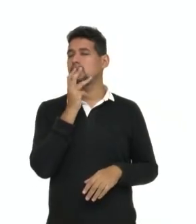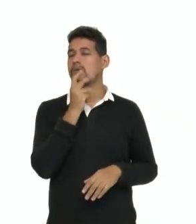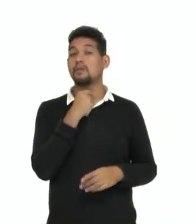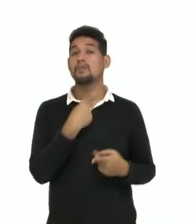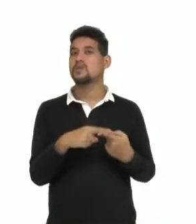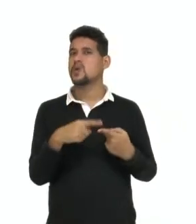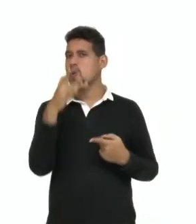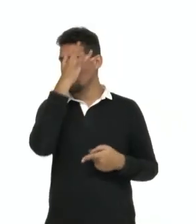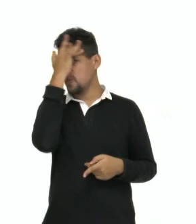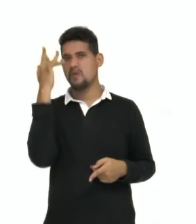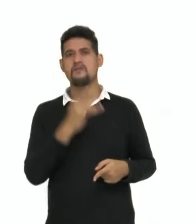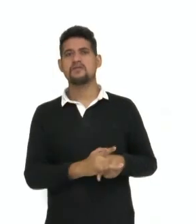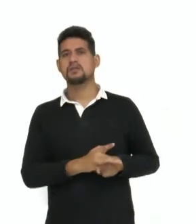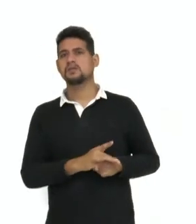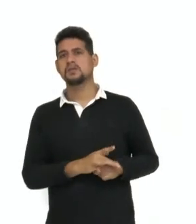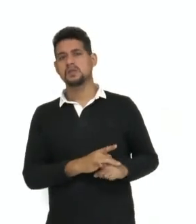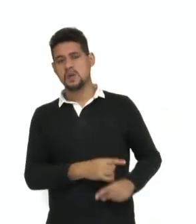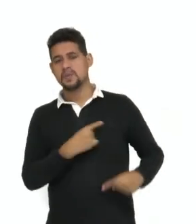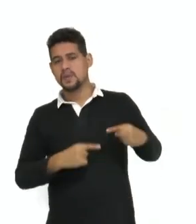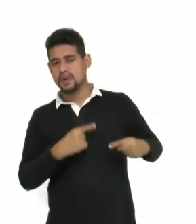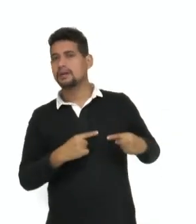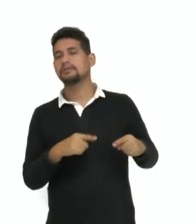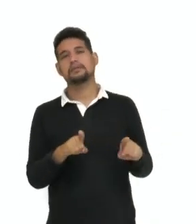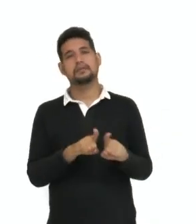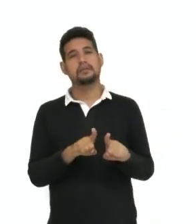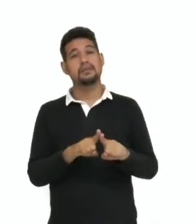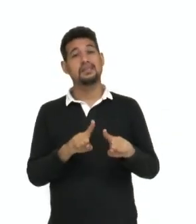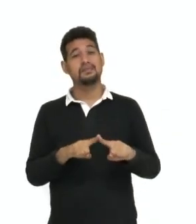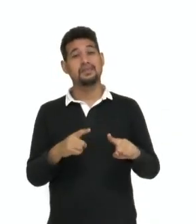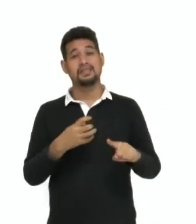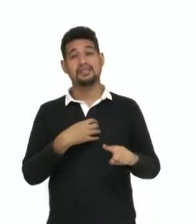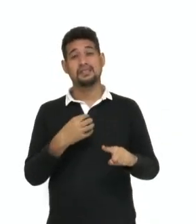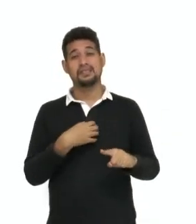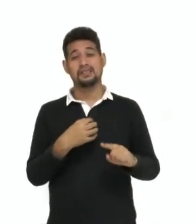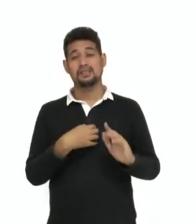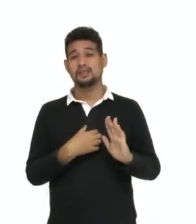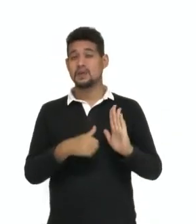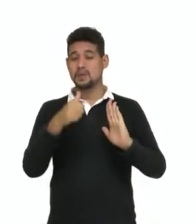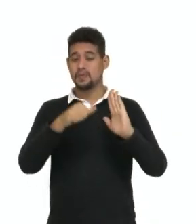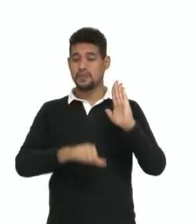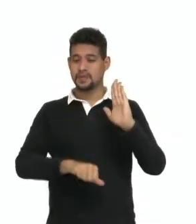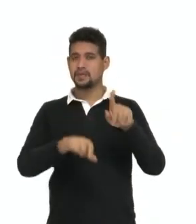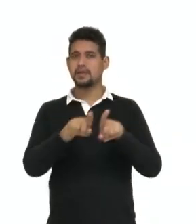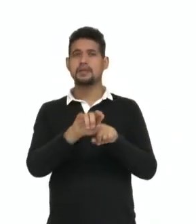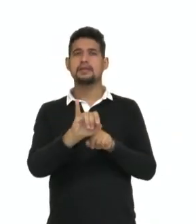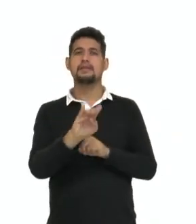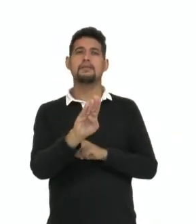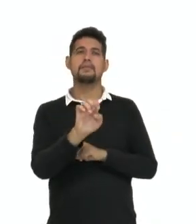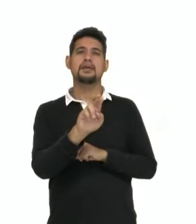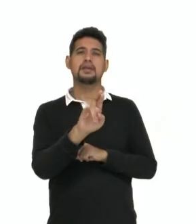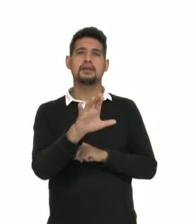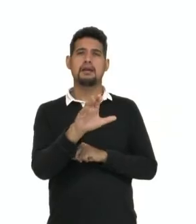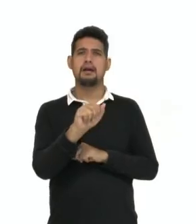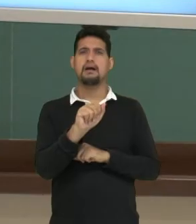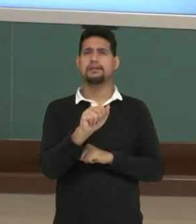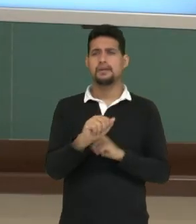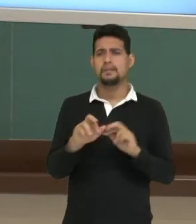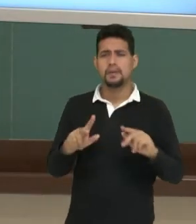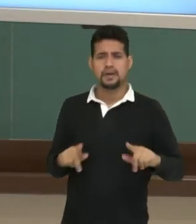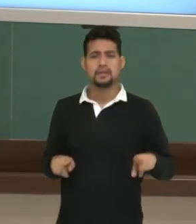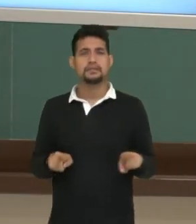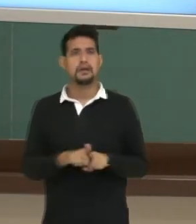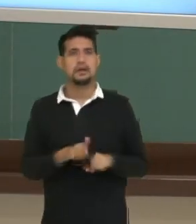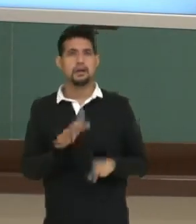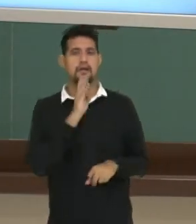local resistiu e mesmo com inferioridade militar e bélica, eles, conhecendo a região,